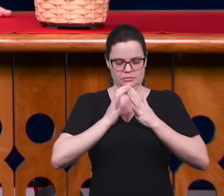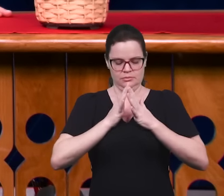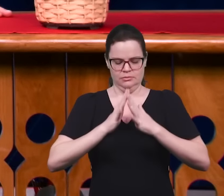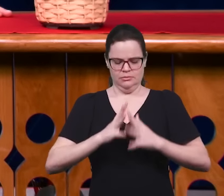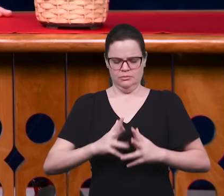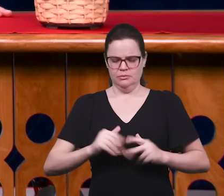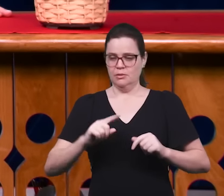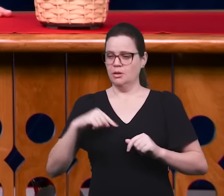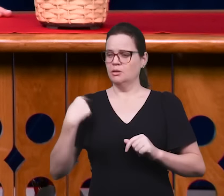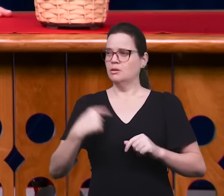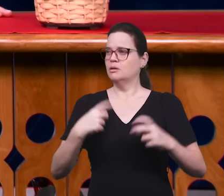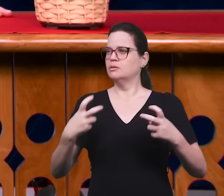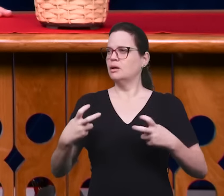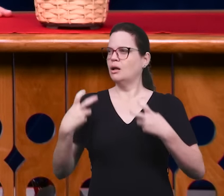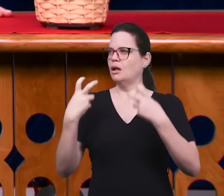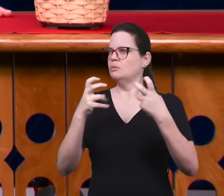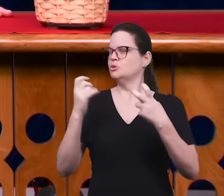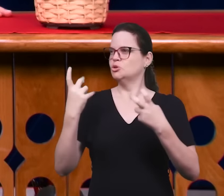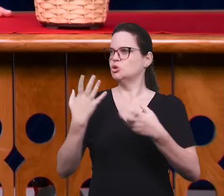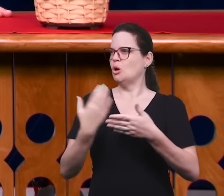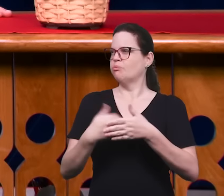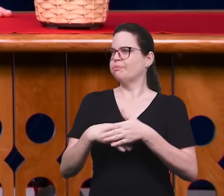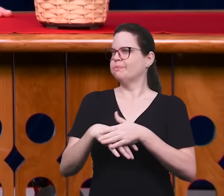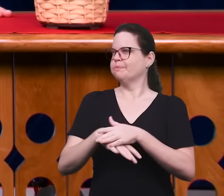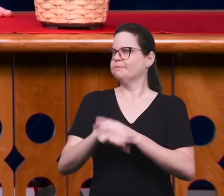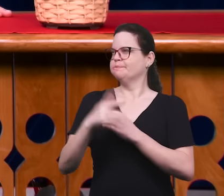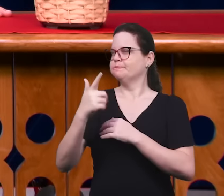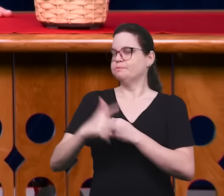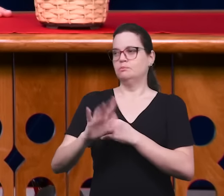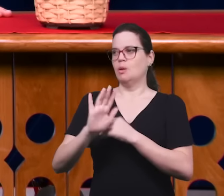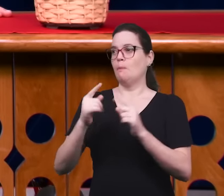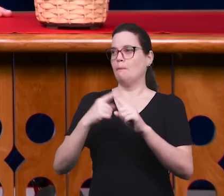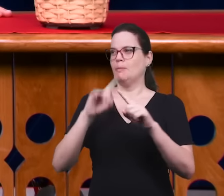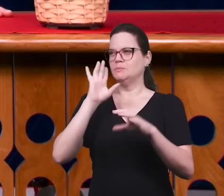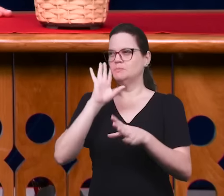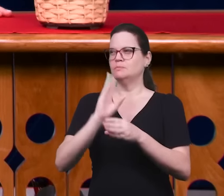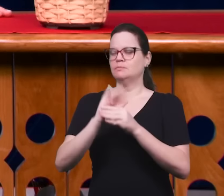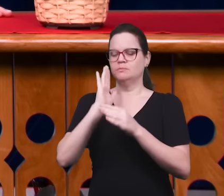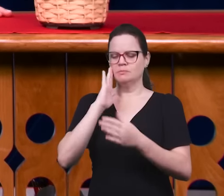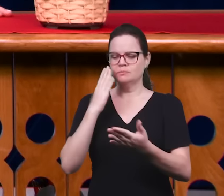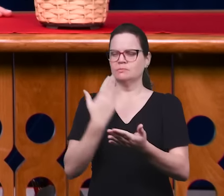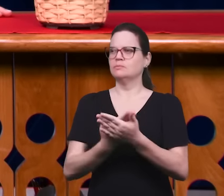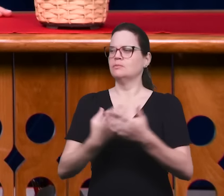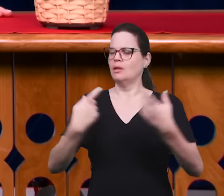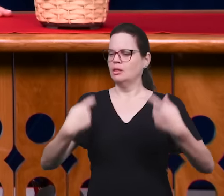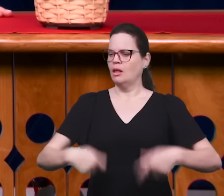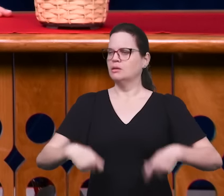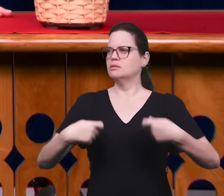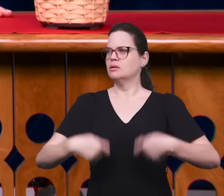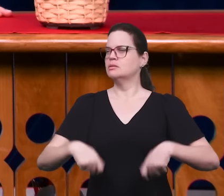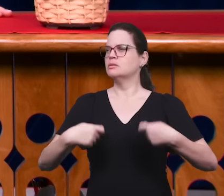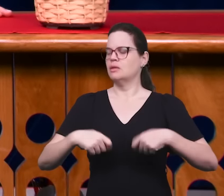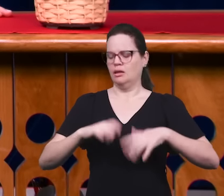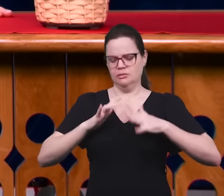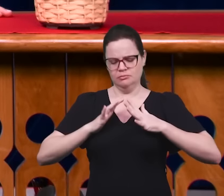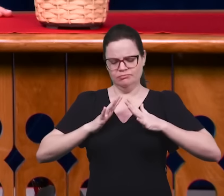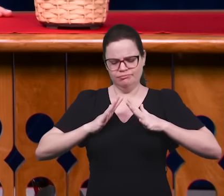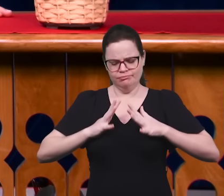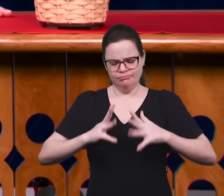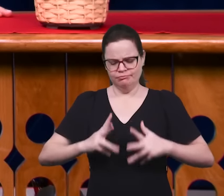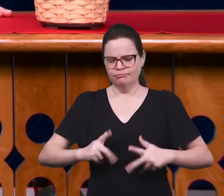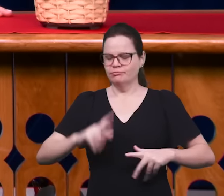Não clamamos, Senhor, por uma mera repetição, mas clamamos pela necessidade que temos de